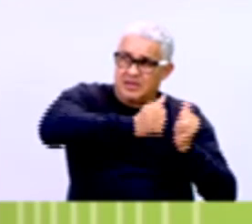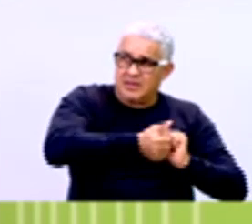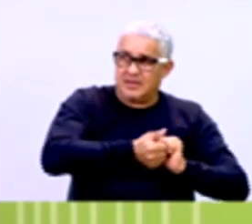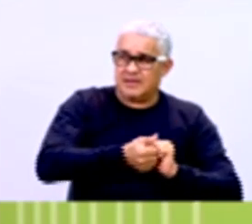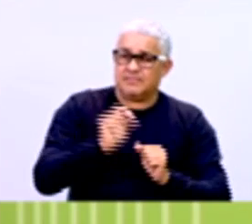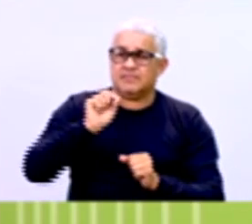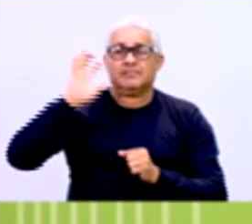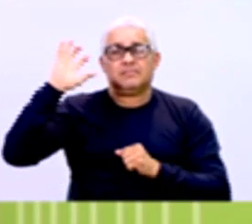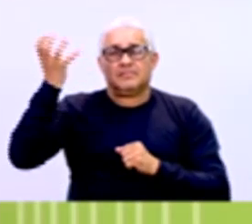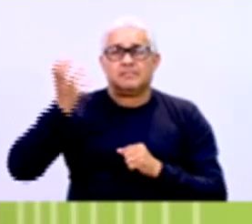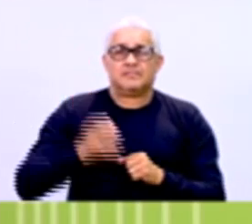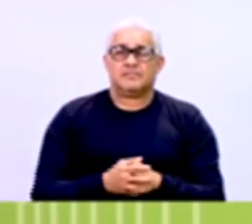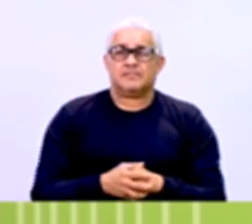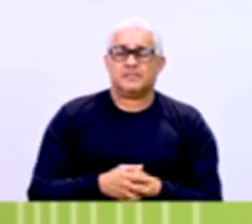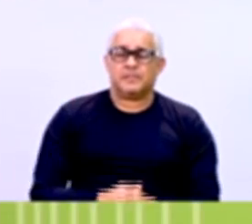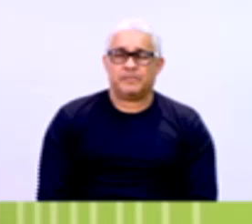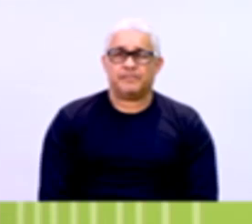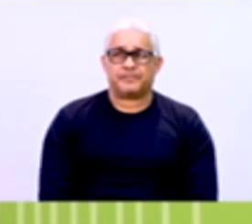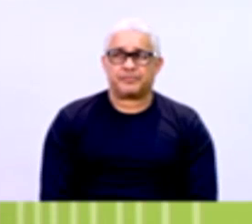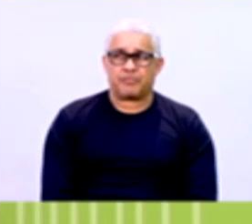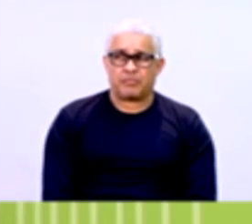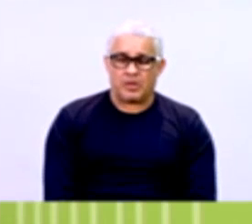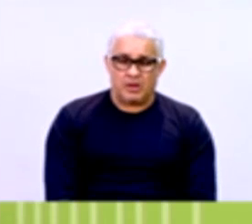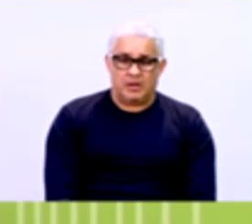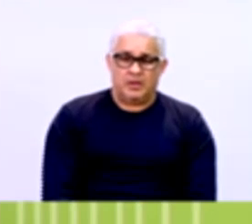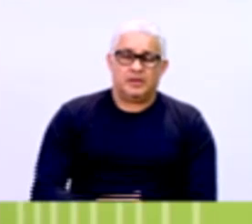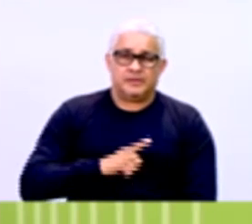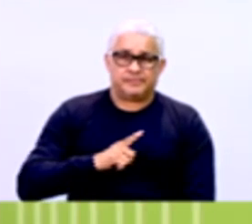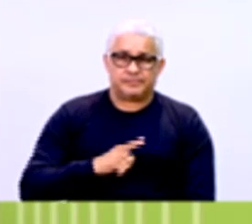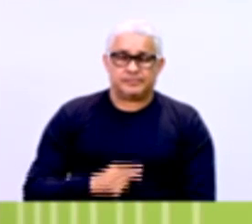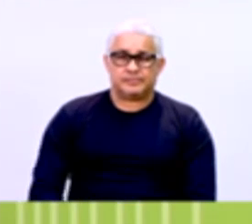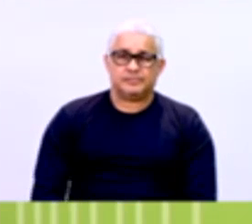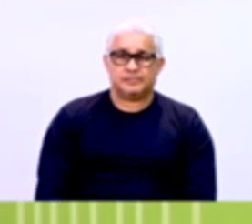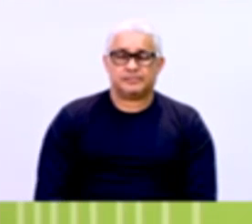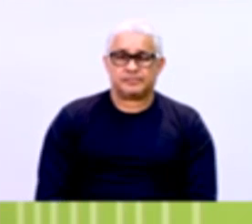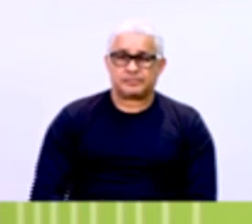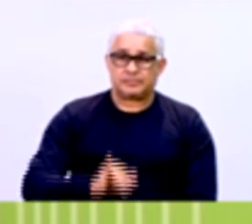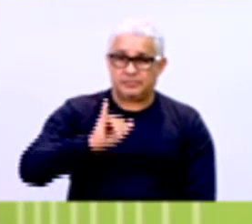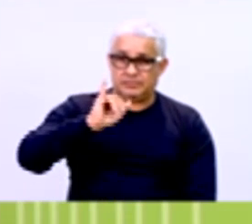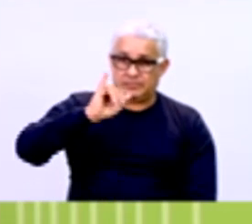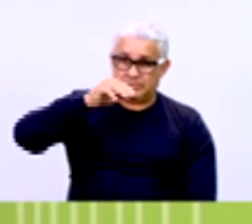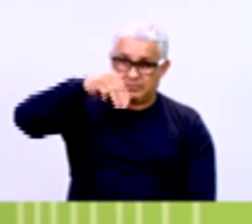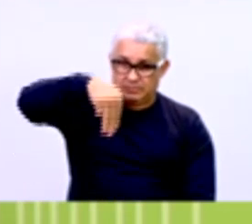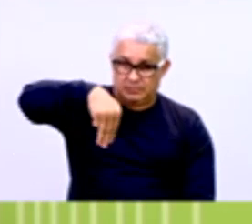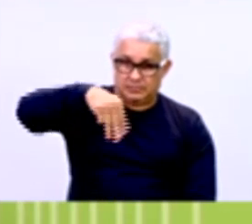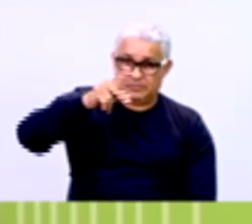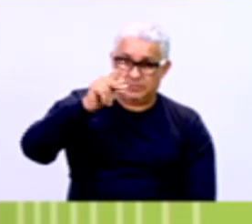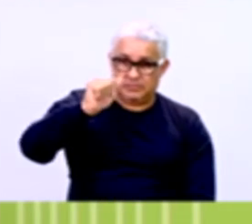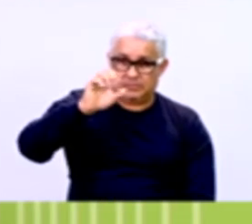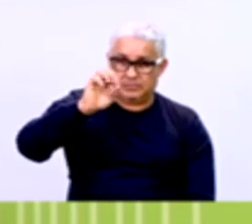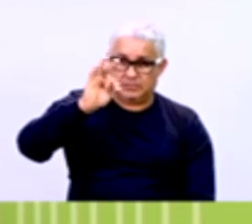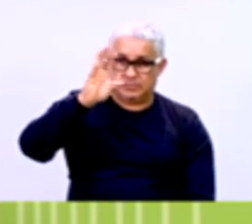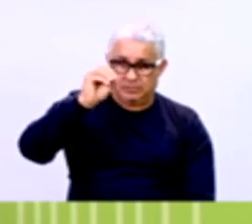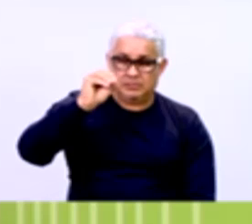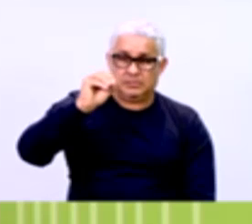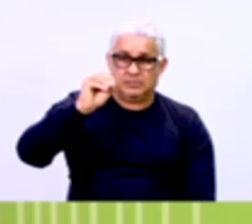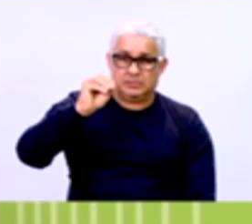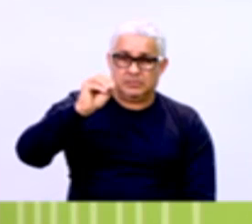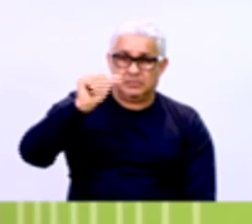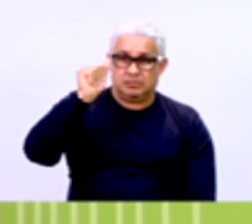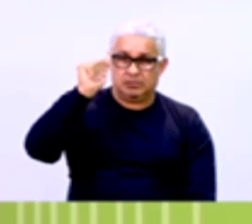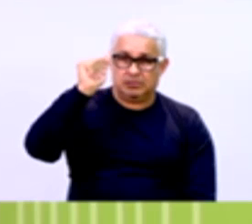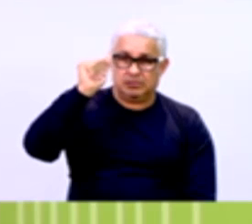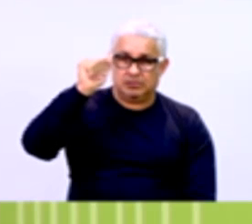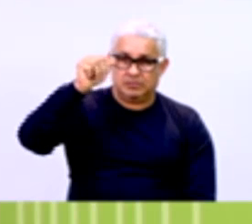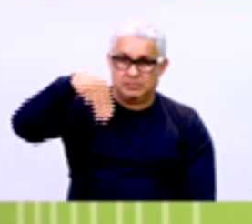que acontece? Acontece um impacto maior. O impacto ambiental, as pessoas tinham conhecimento que os